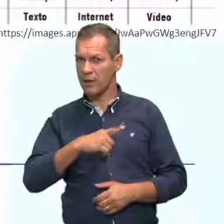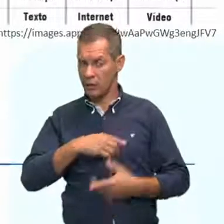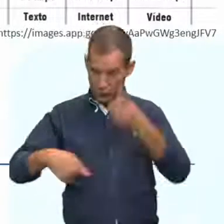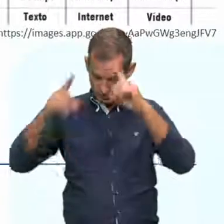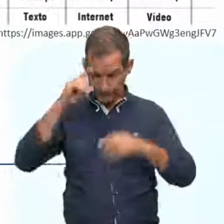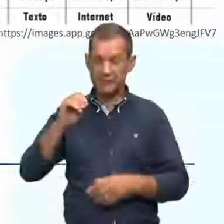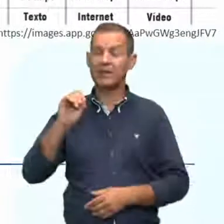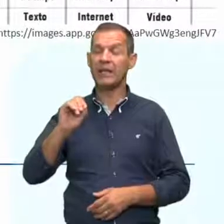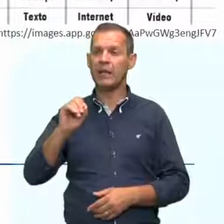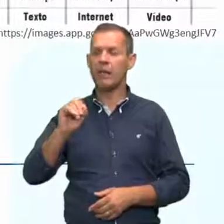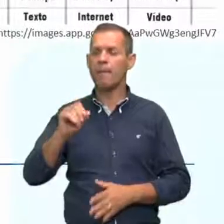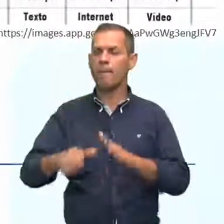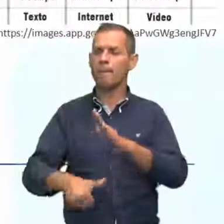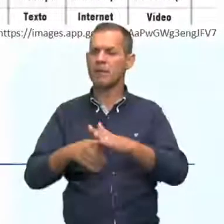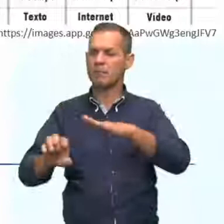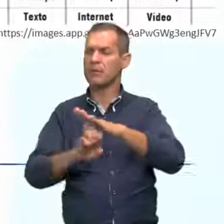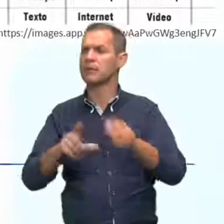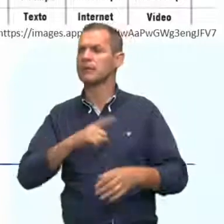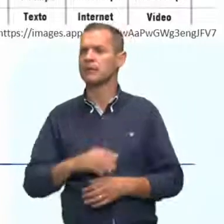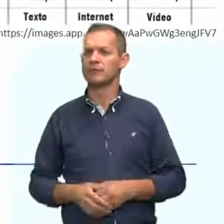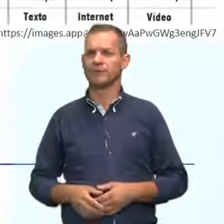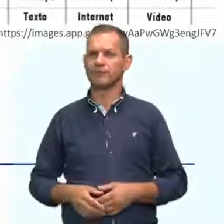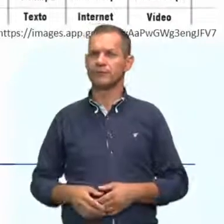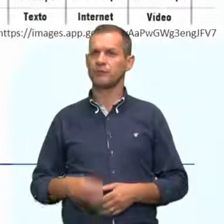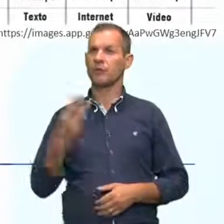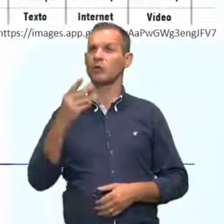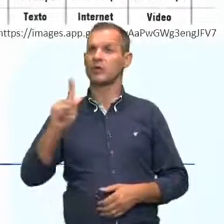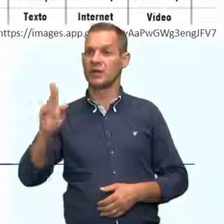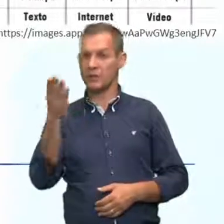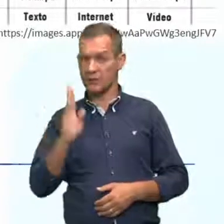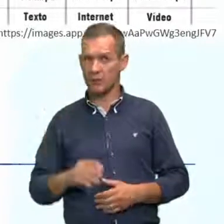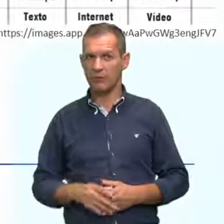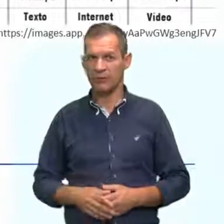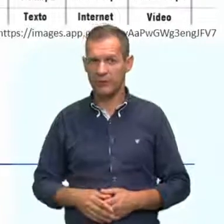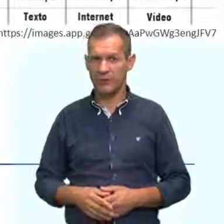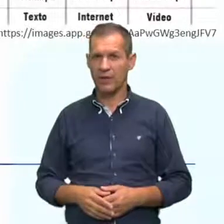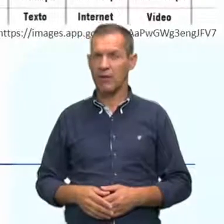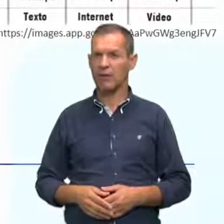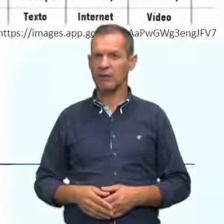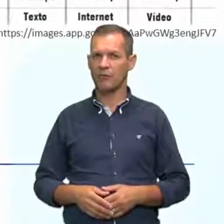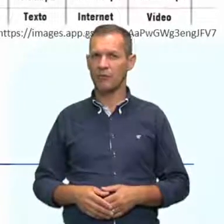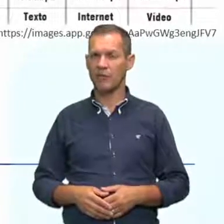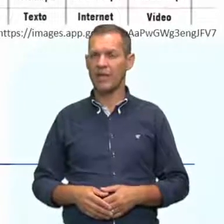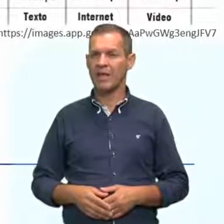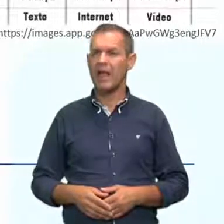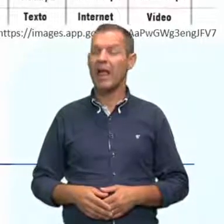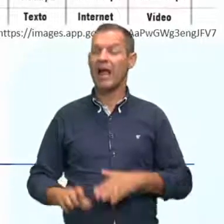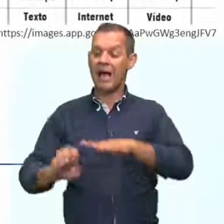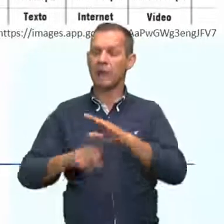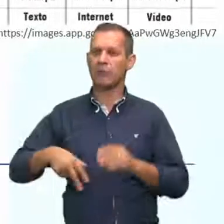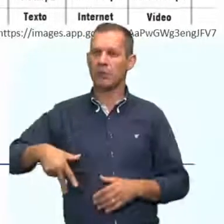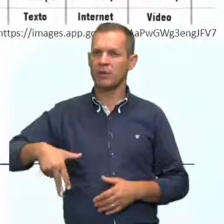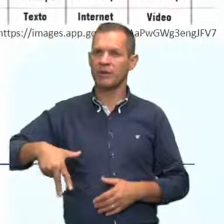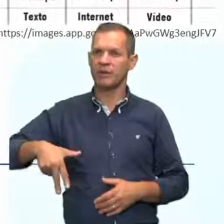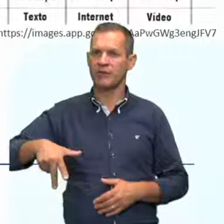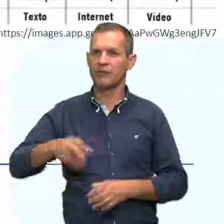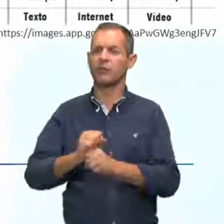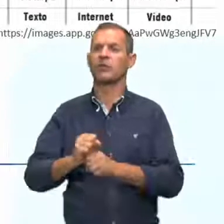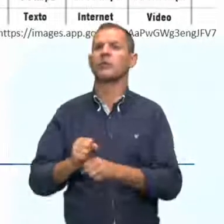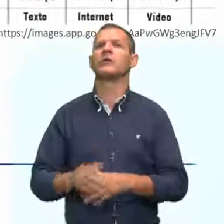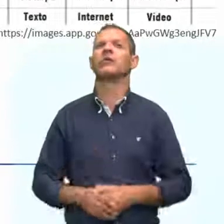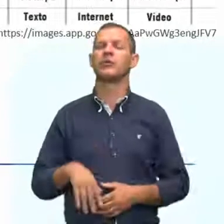quem foi a primeira operadora que trouxe o sinal 3G para o Brasil foi a operadora Vivo, no ano